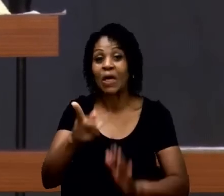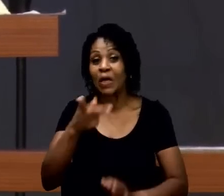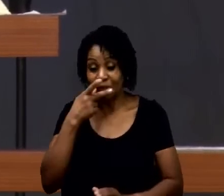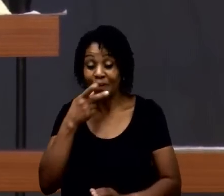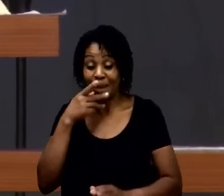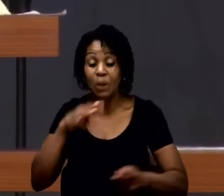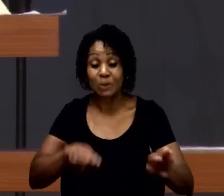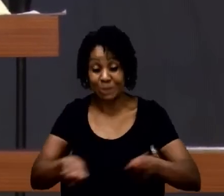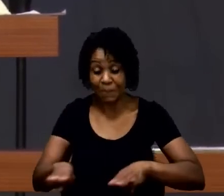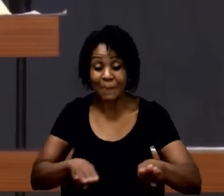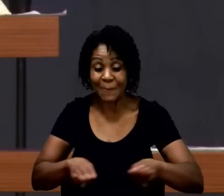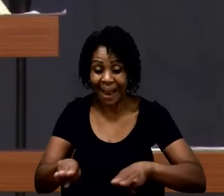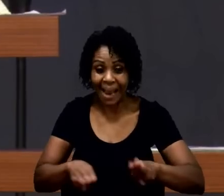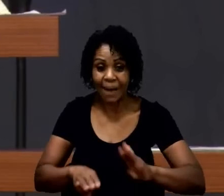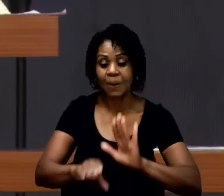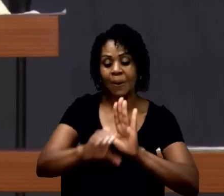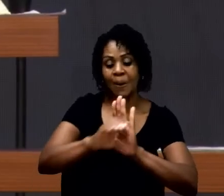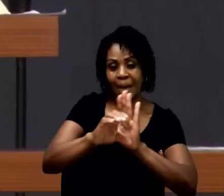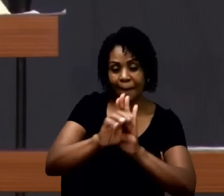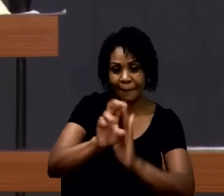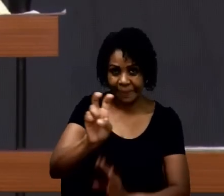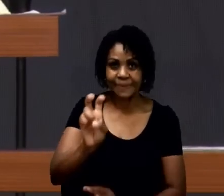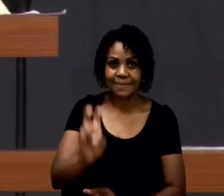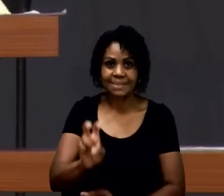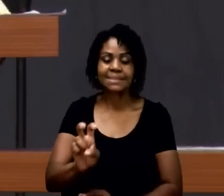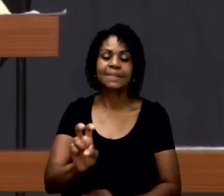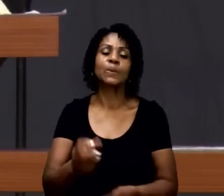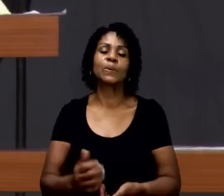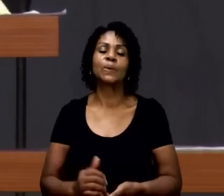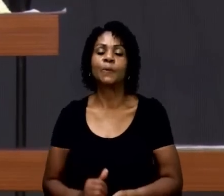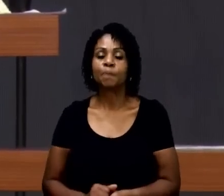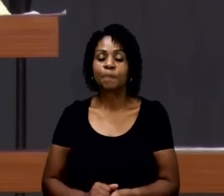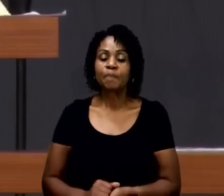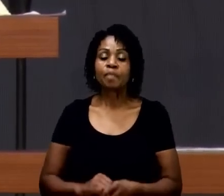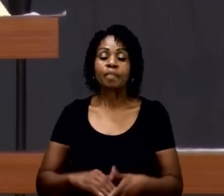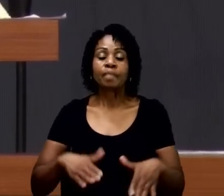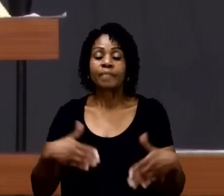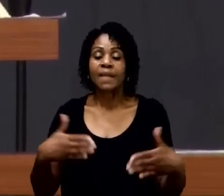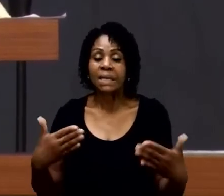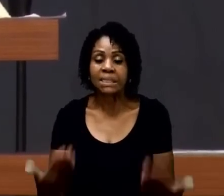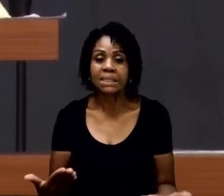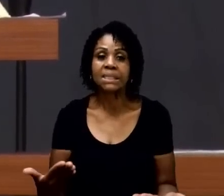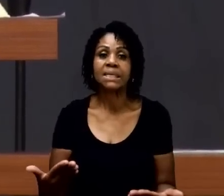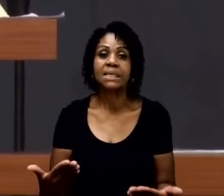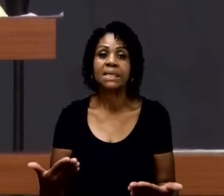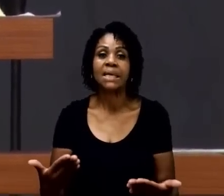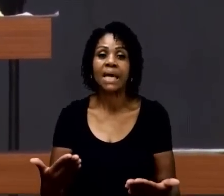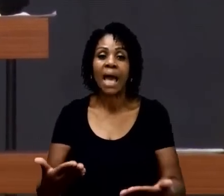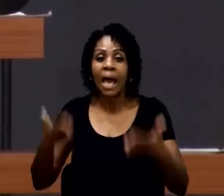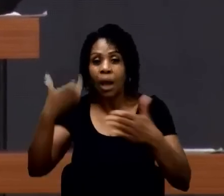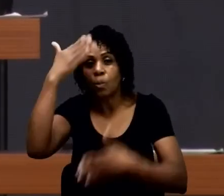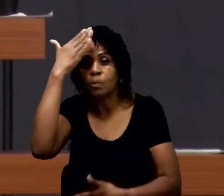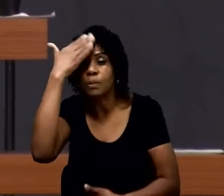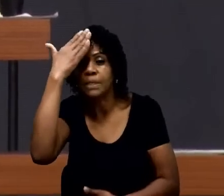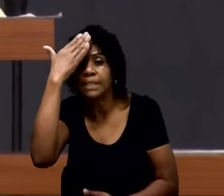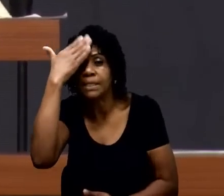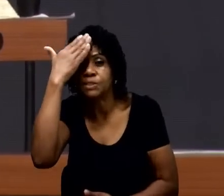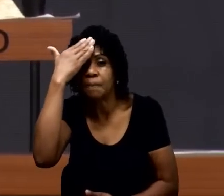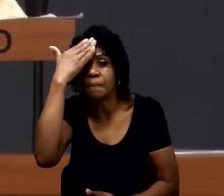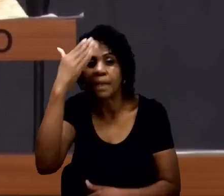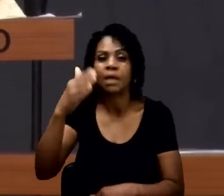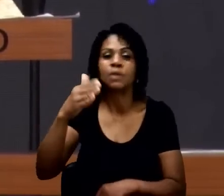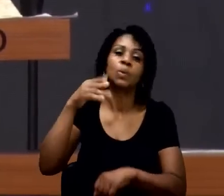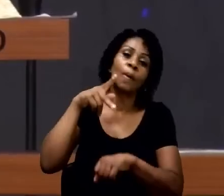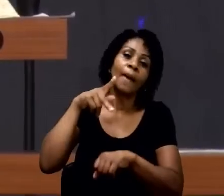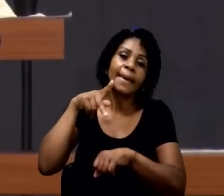é Marcos. Marcos capítulo 5, e essa é a visão que Pedro